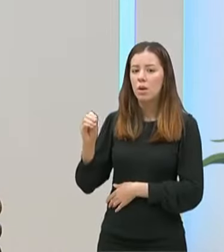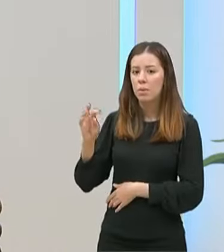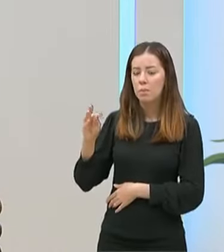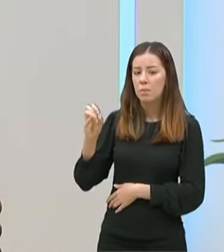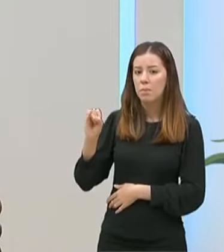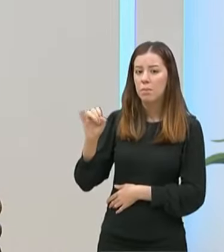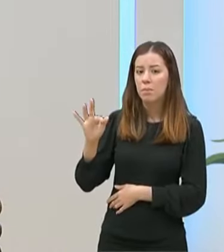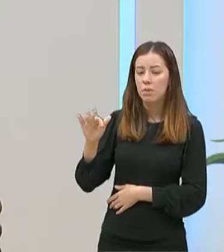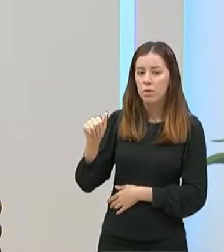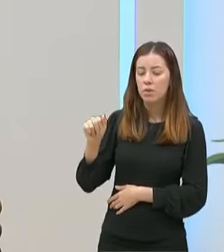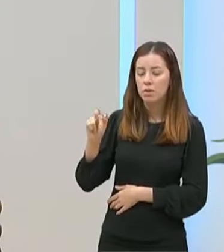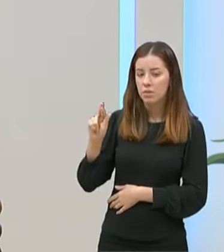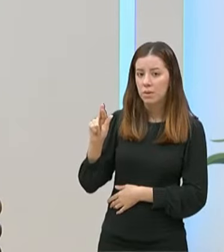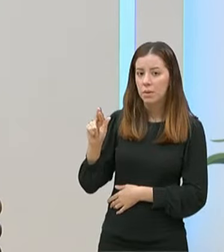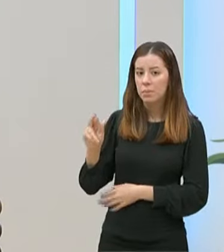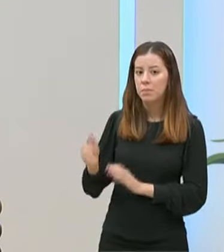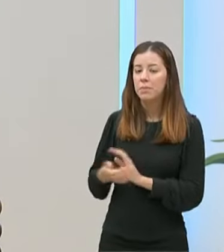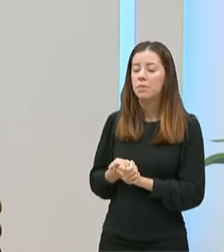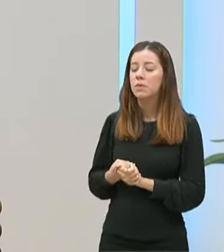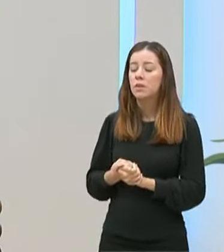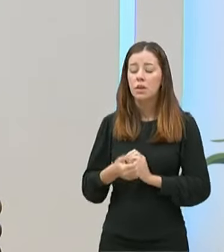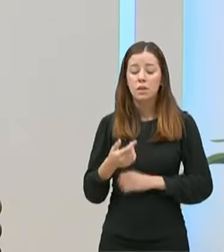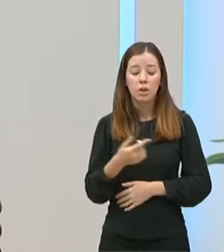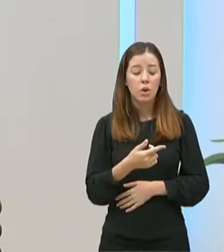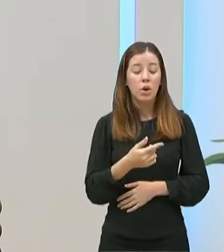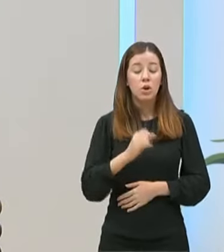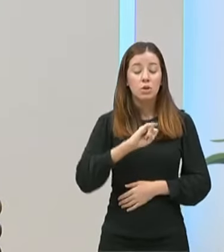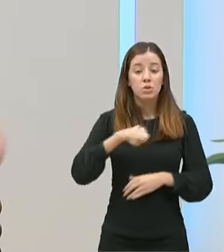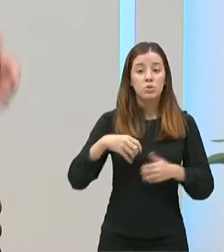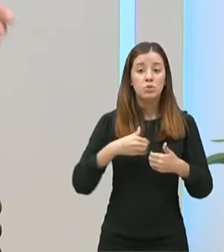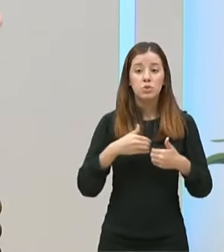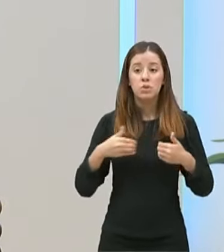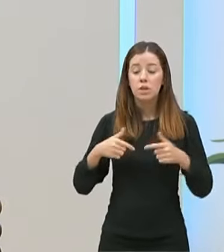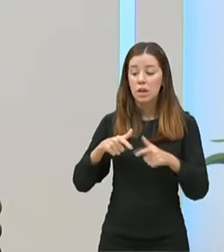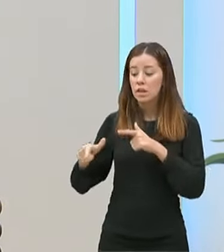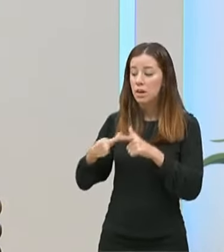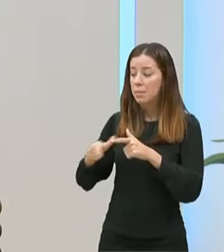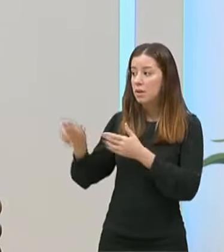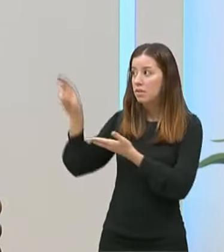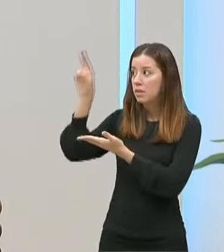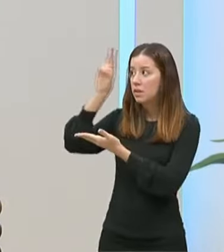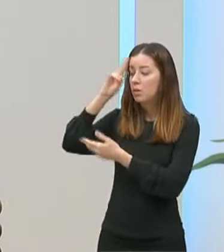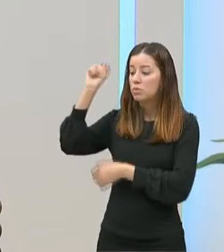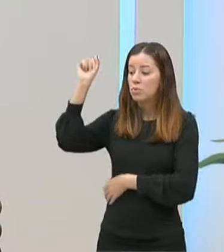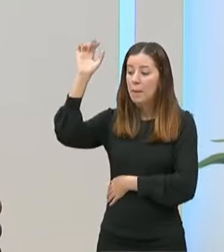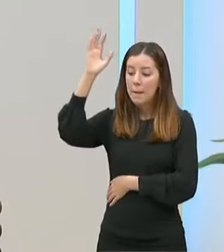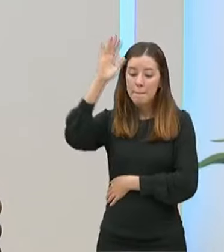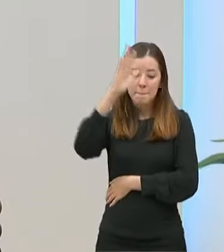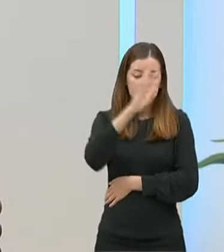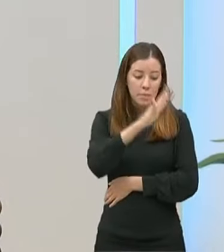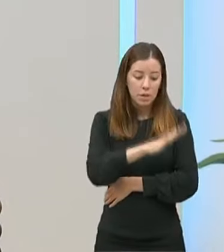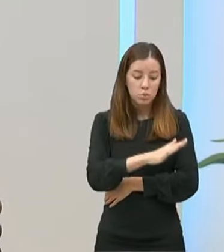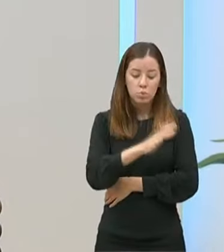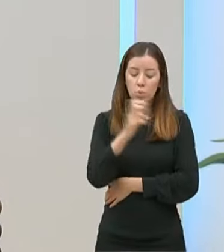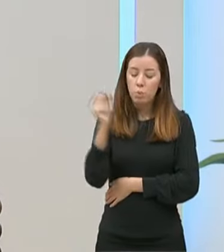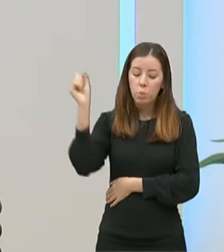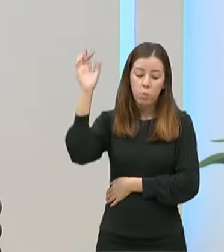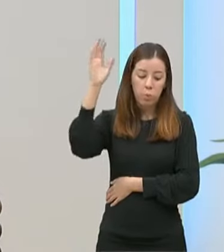ele fazia, o Senhor prosperava em sua mão, José achou graça aos seus olhos